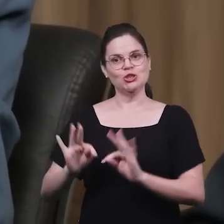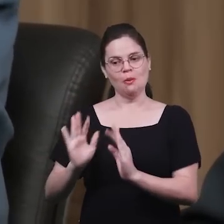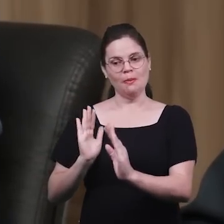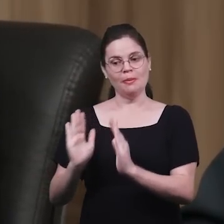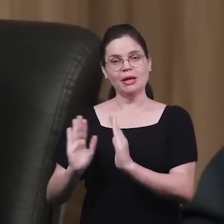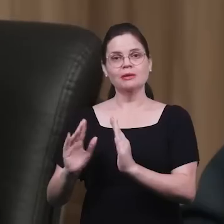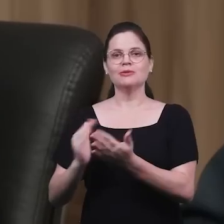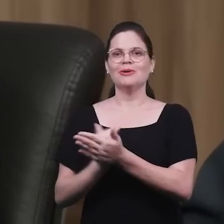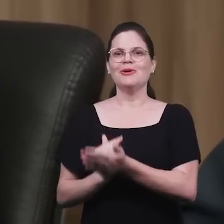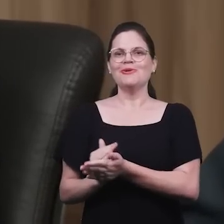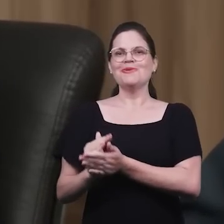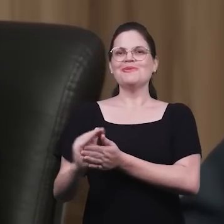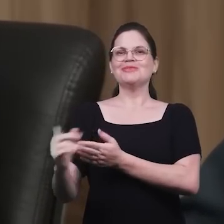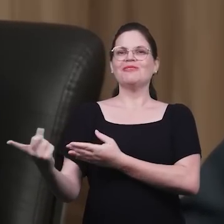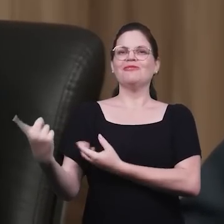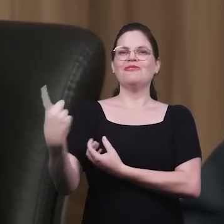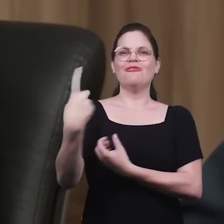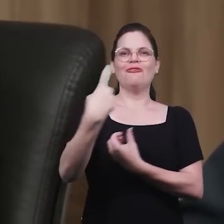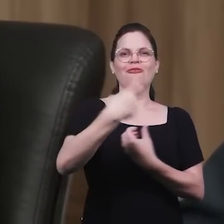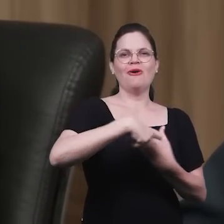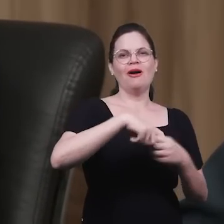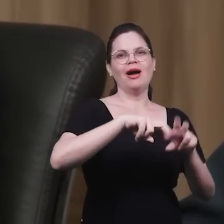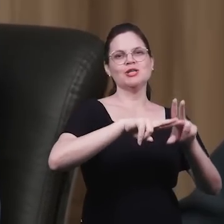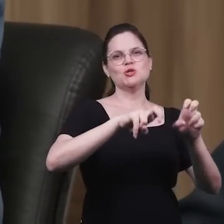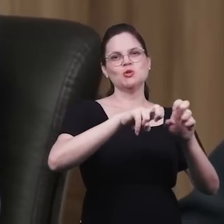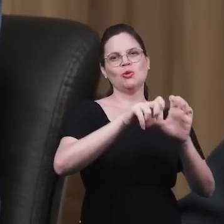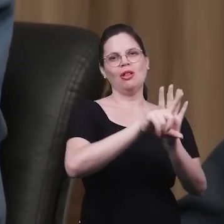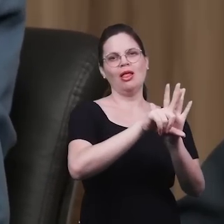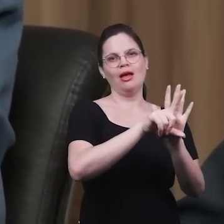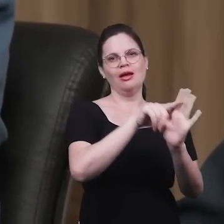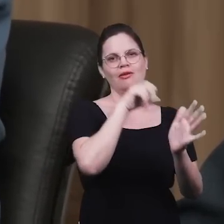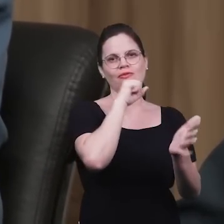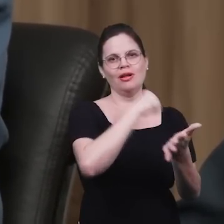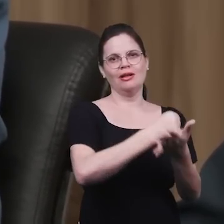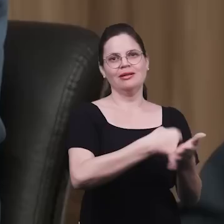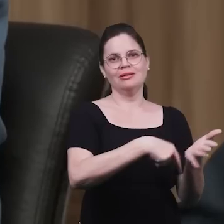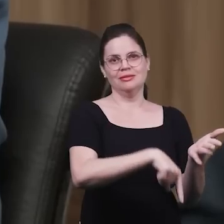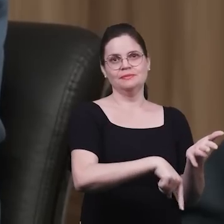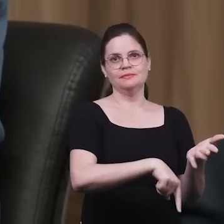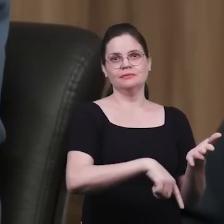fala naquele primeiro diácono que queria isso.